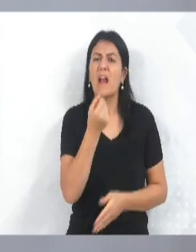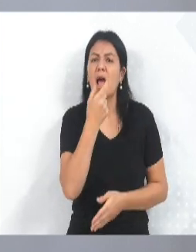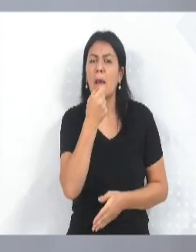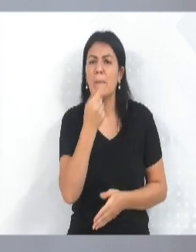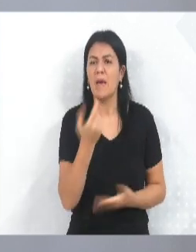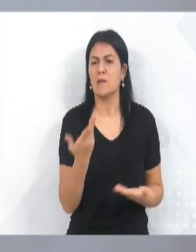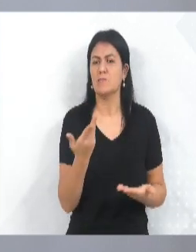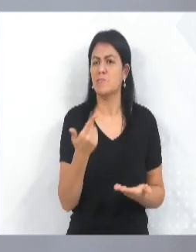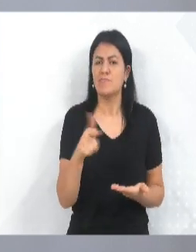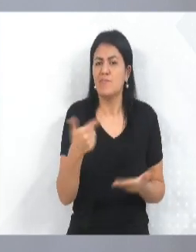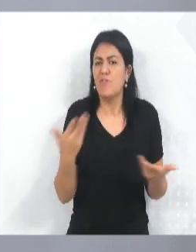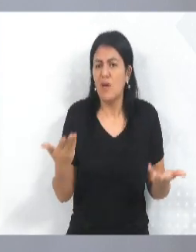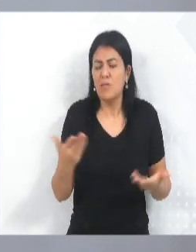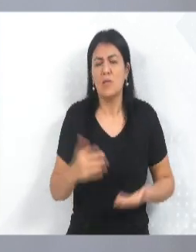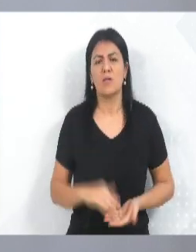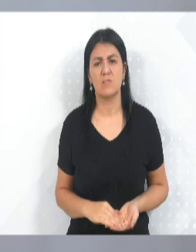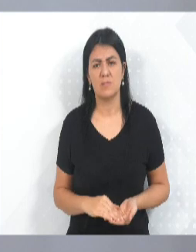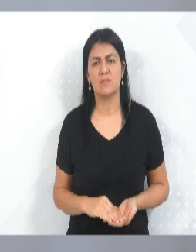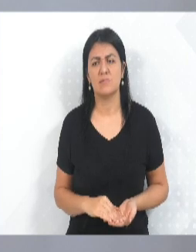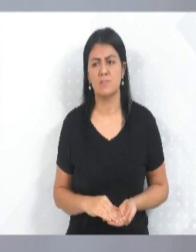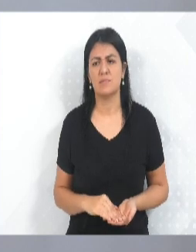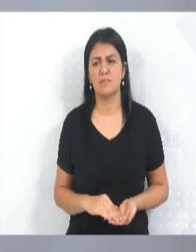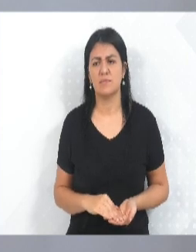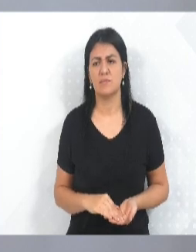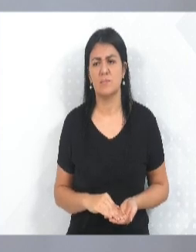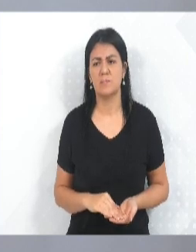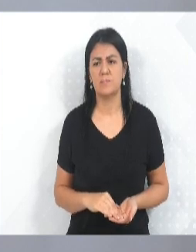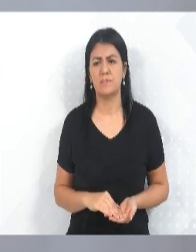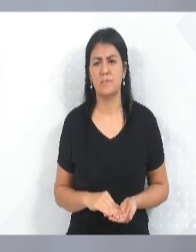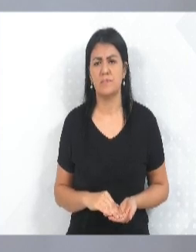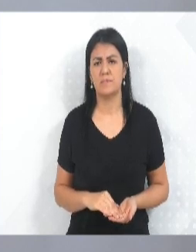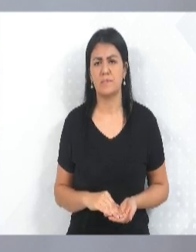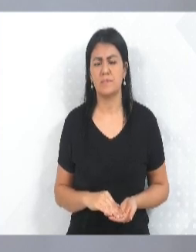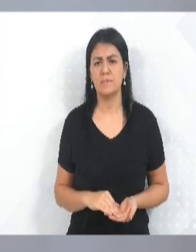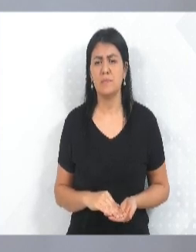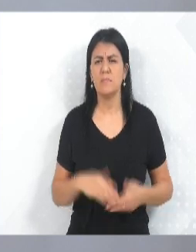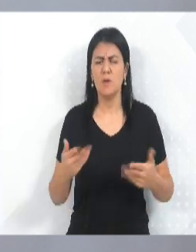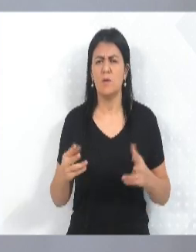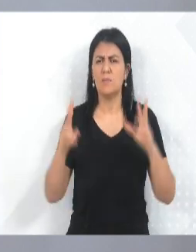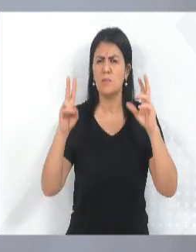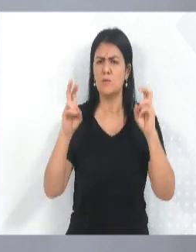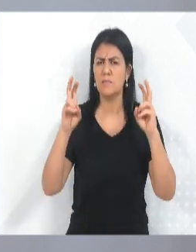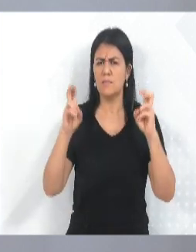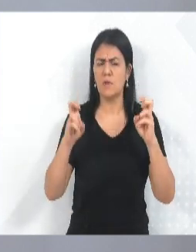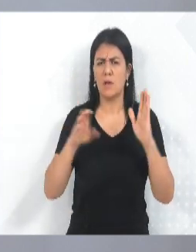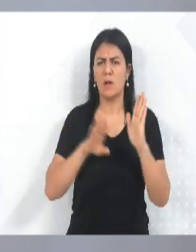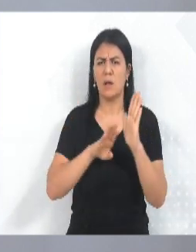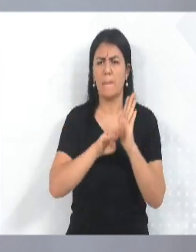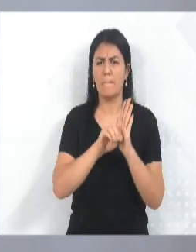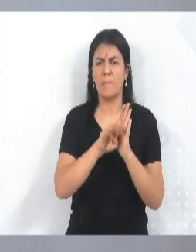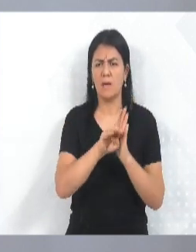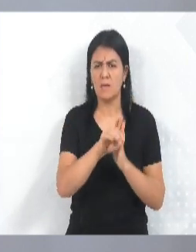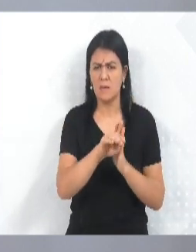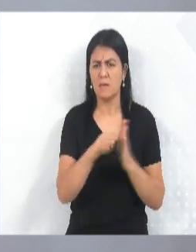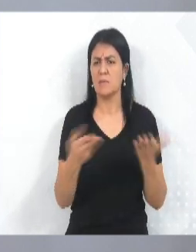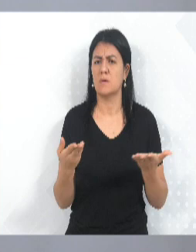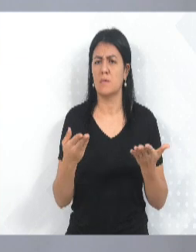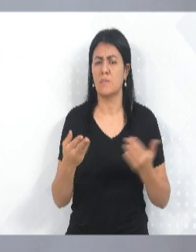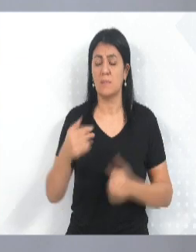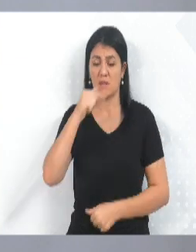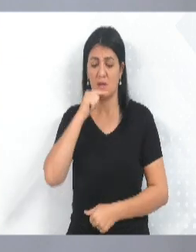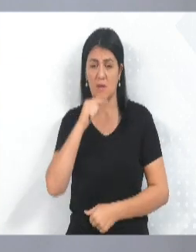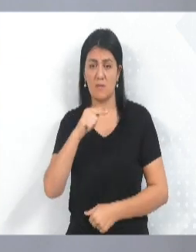perda eh quando você fala em resistência bacteriana a semana tem a